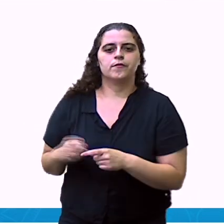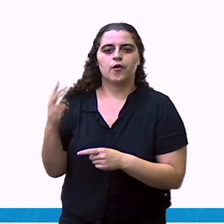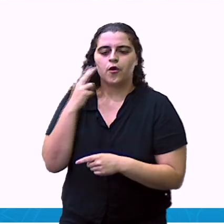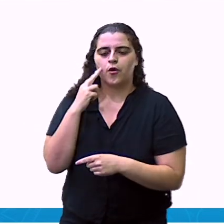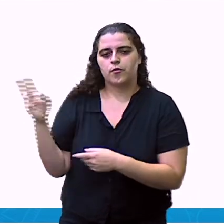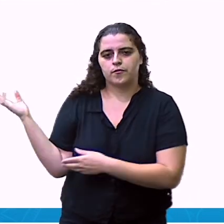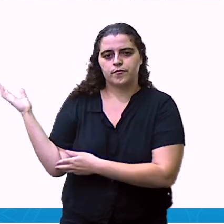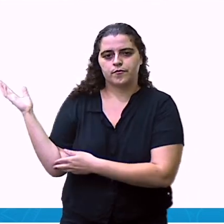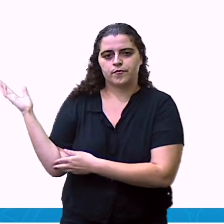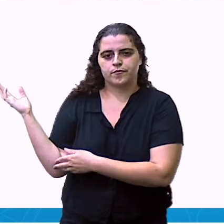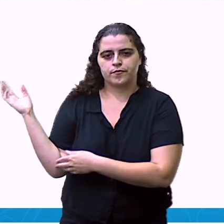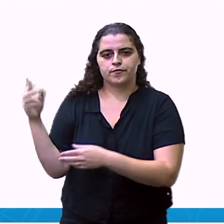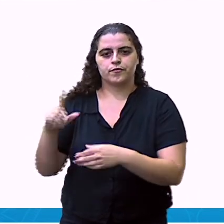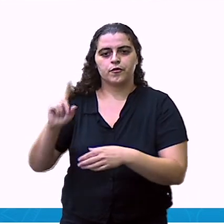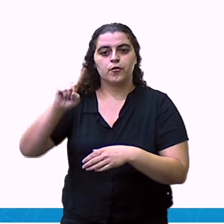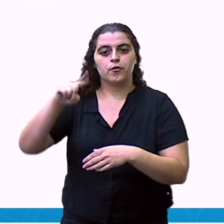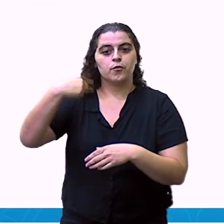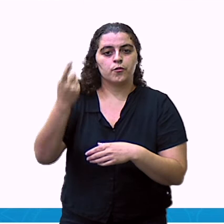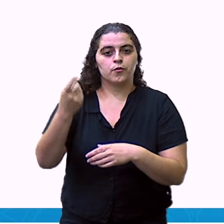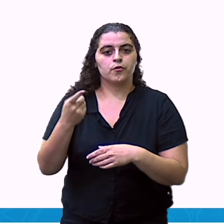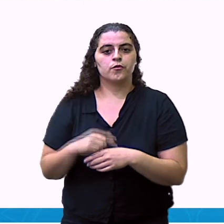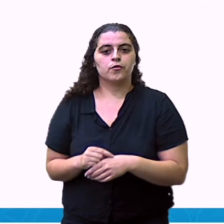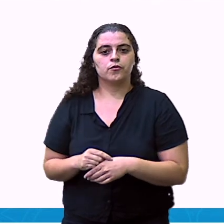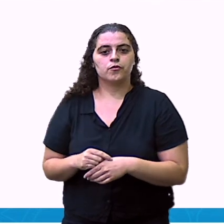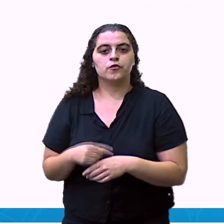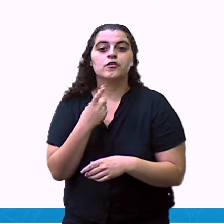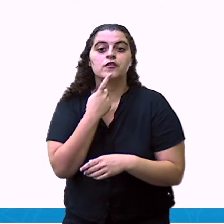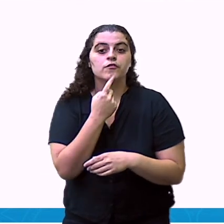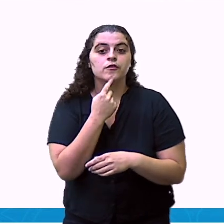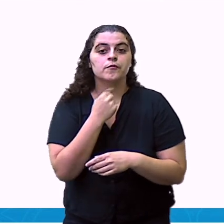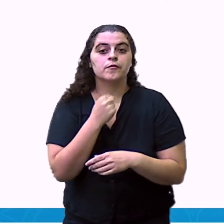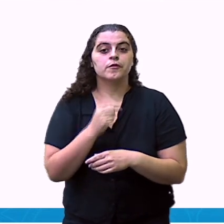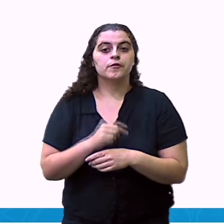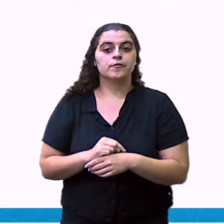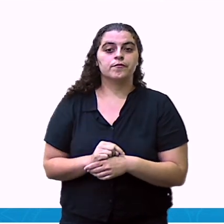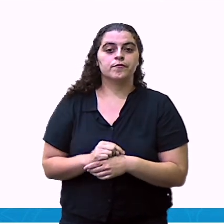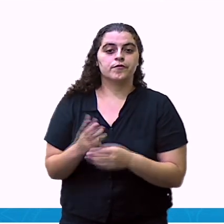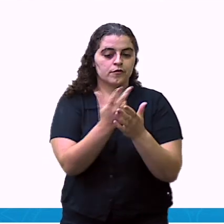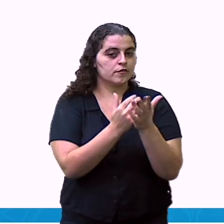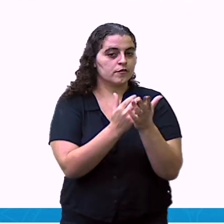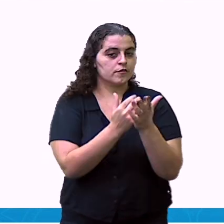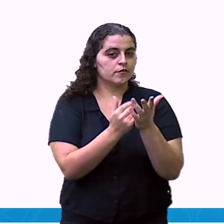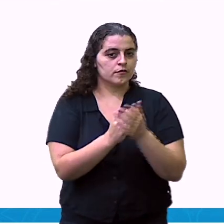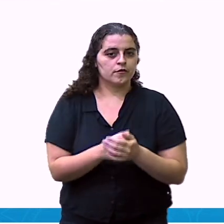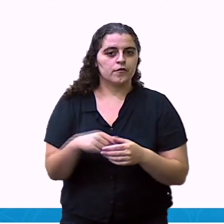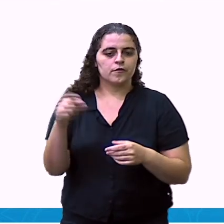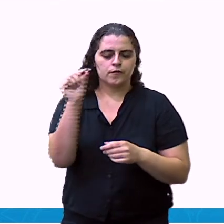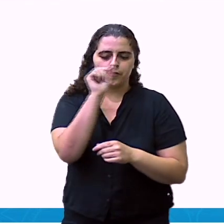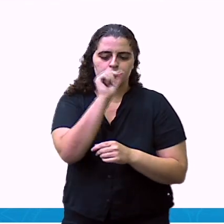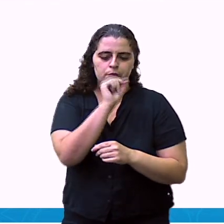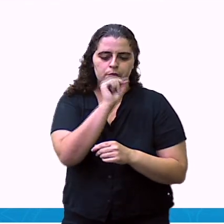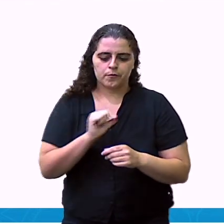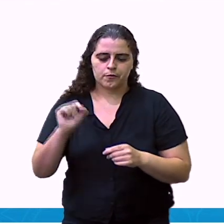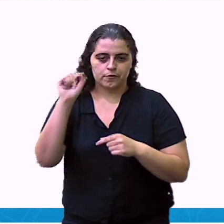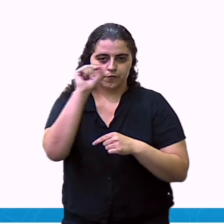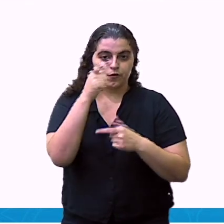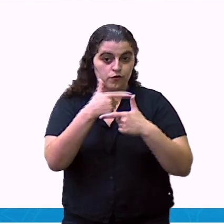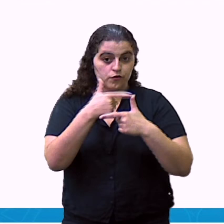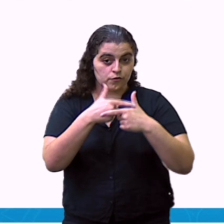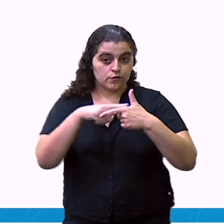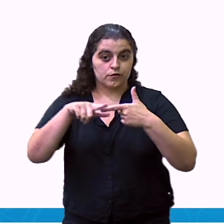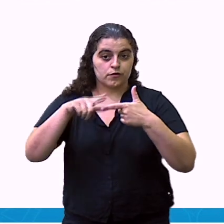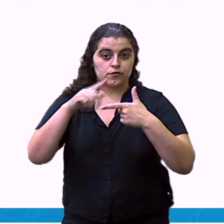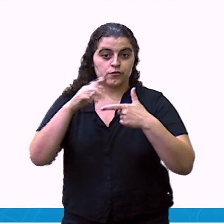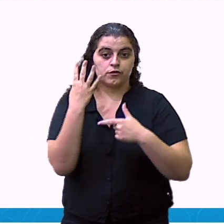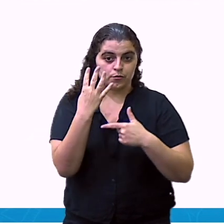7/8. E a última figura, para terminar também a nossa aula, vimos que é uma figura que foi fracionada em